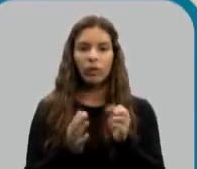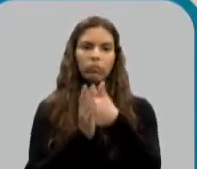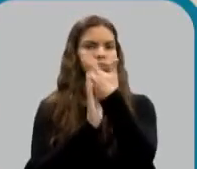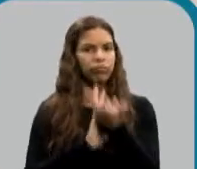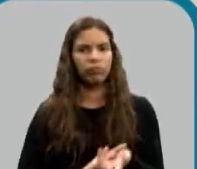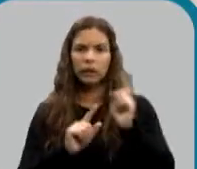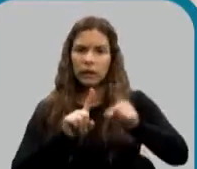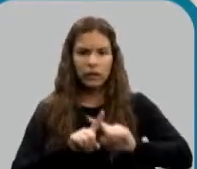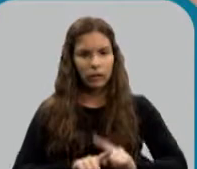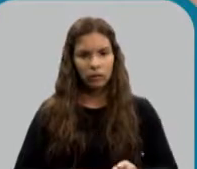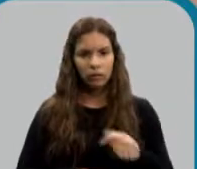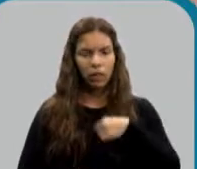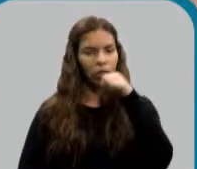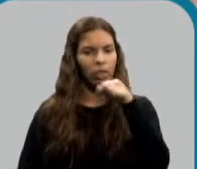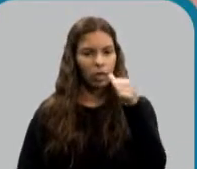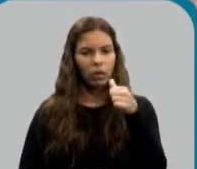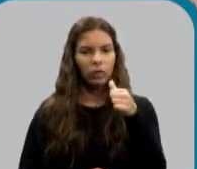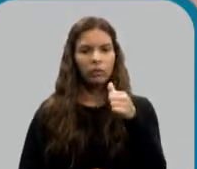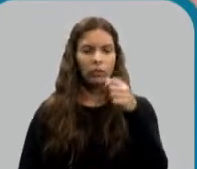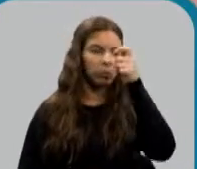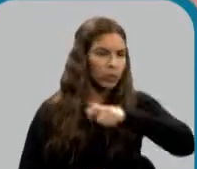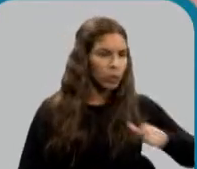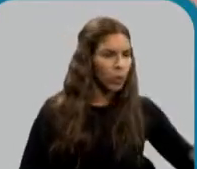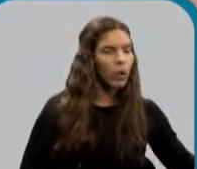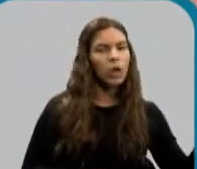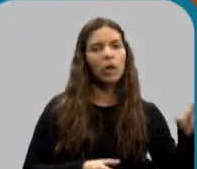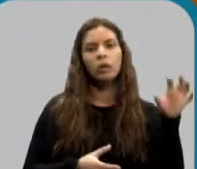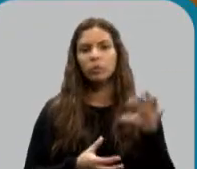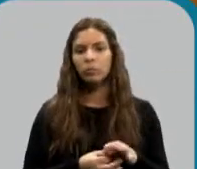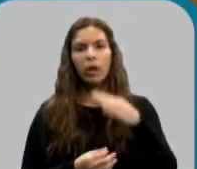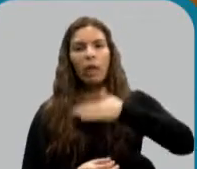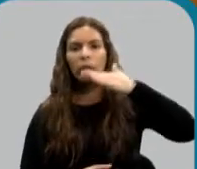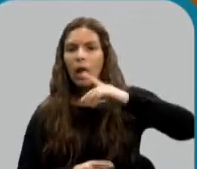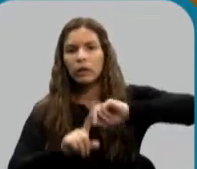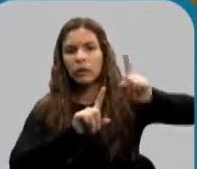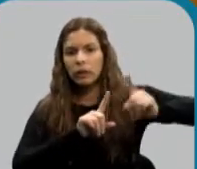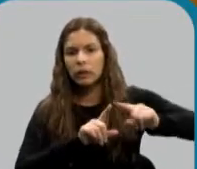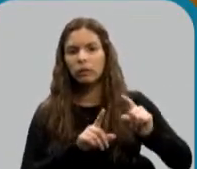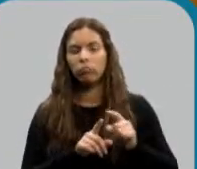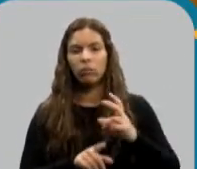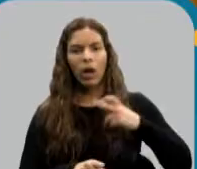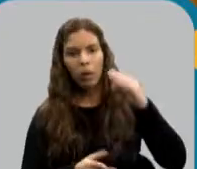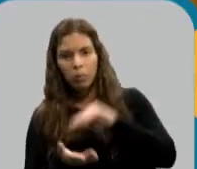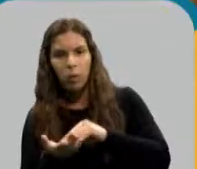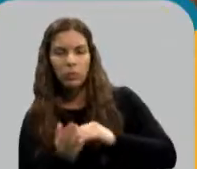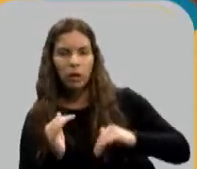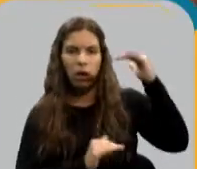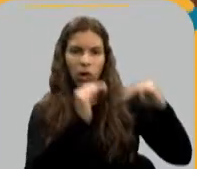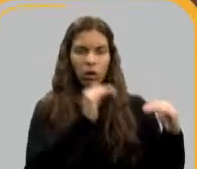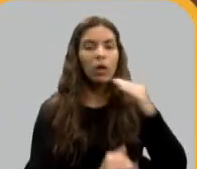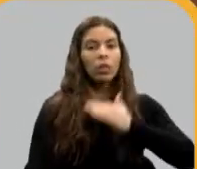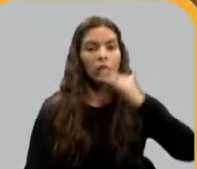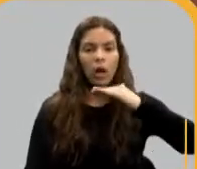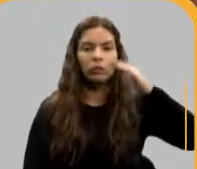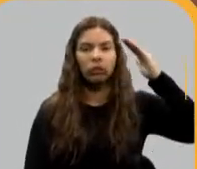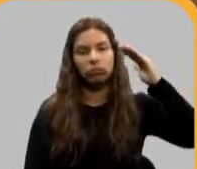O público é muito diverso, não é? Nós transportamos uma média de 500 mil passageiros e de todas as idades, todas as classes sociais,